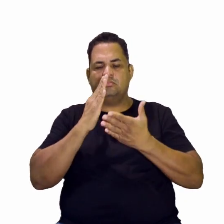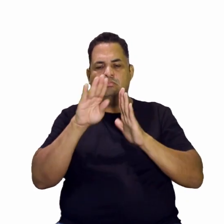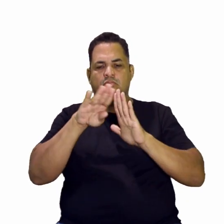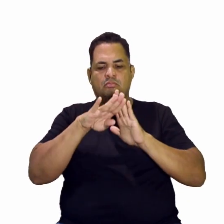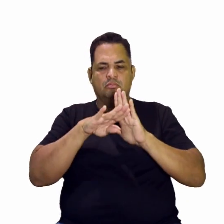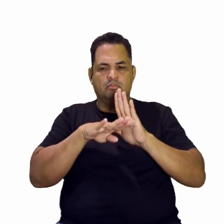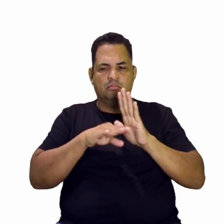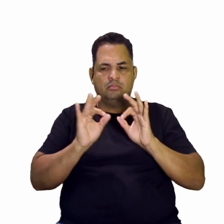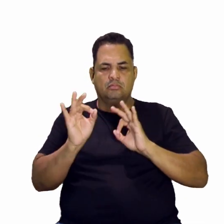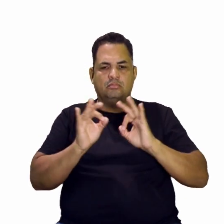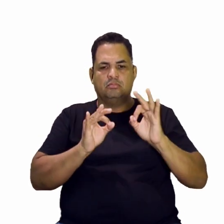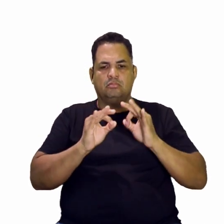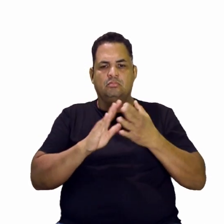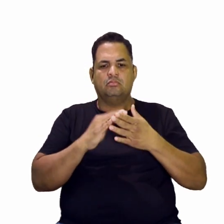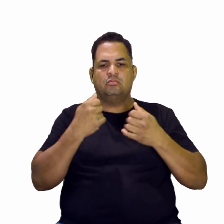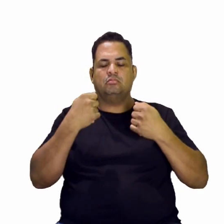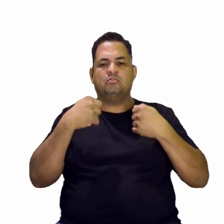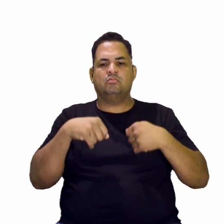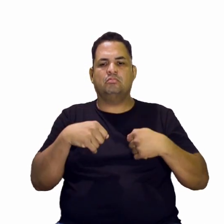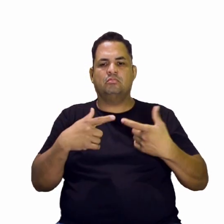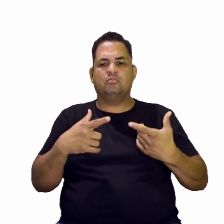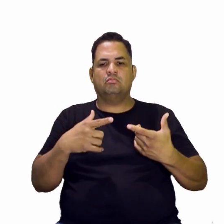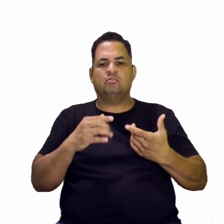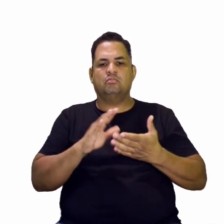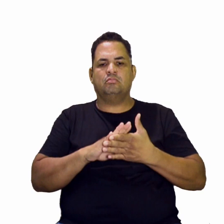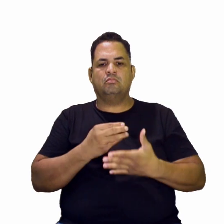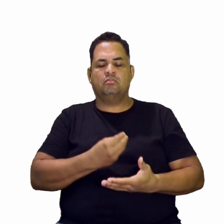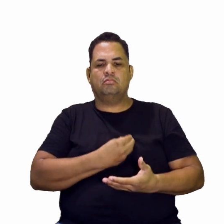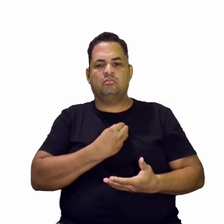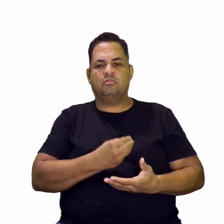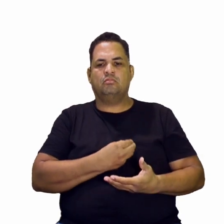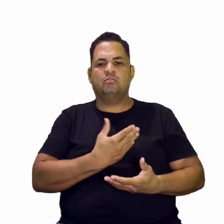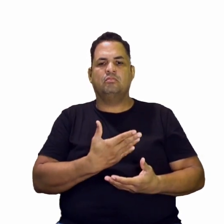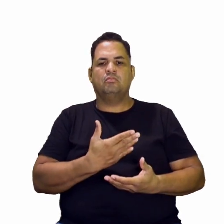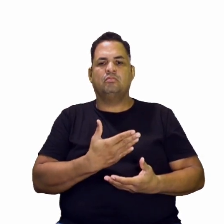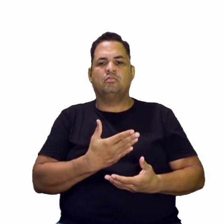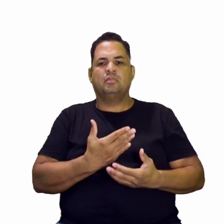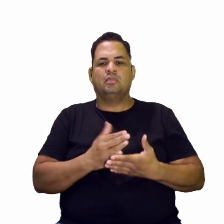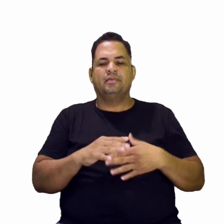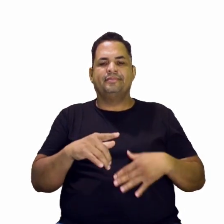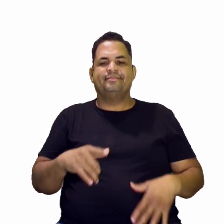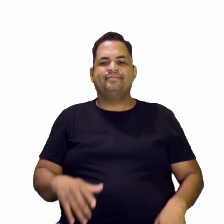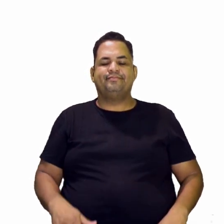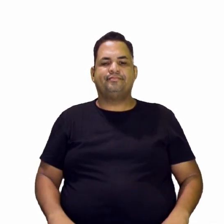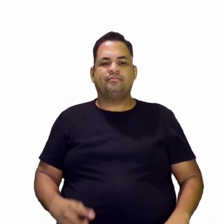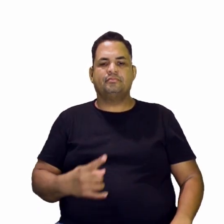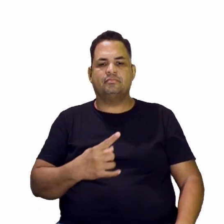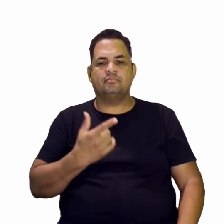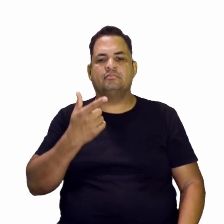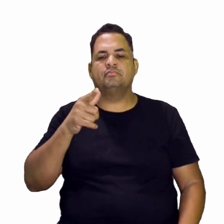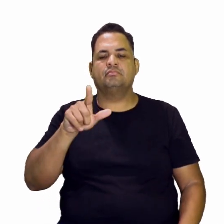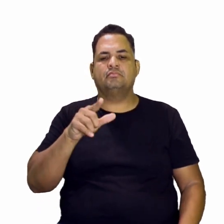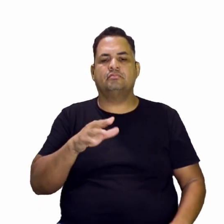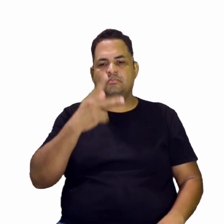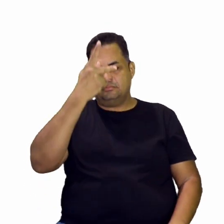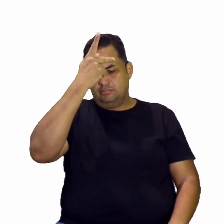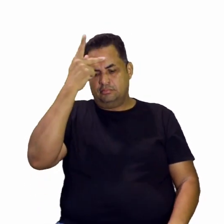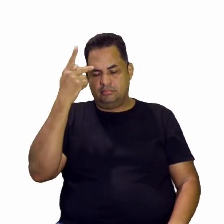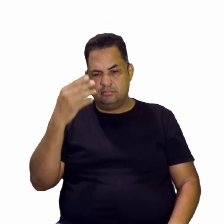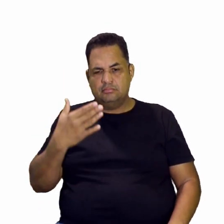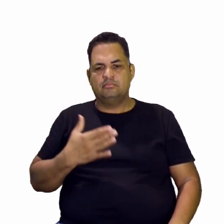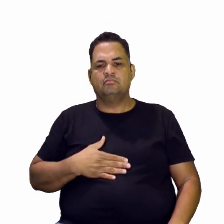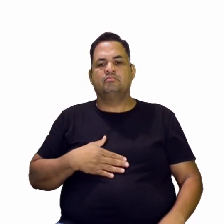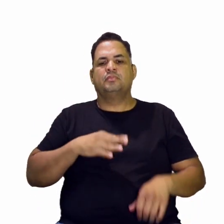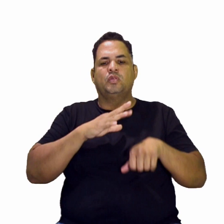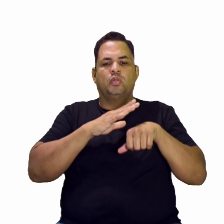uma dessas proglótides pode sobreviver. E aí, novamente, essa pessoa ser